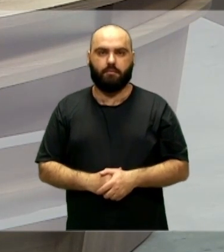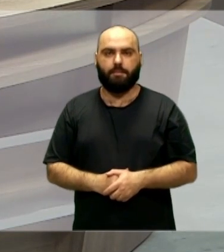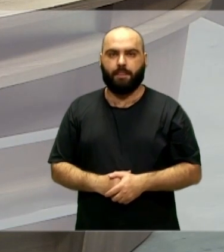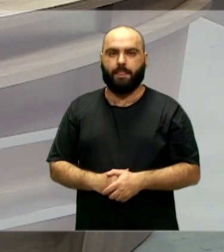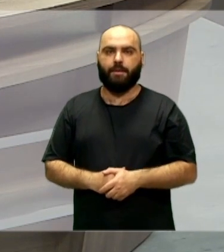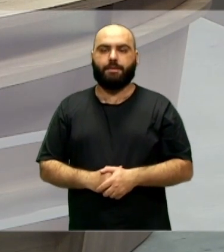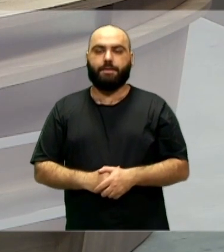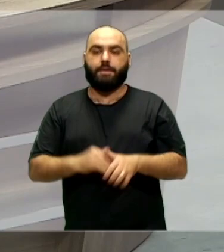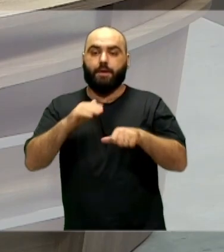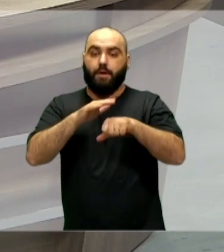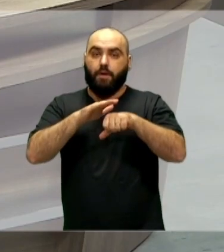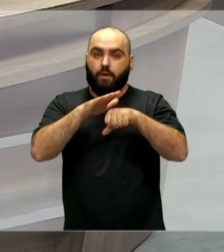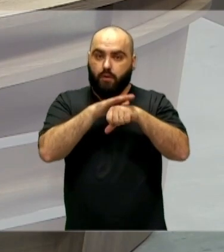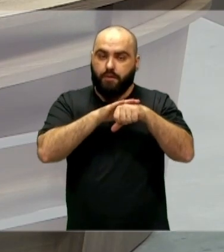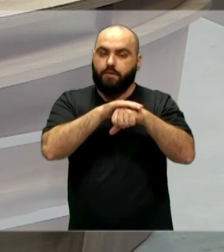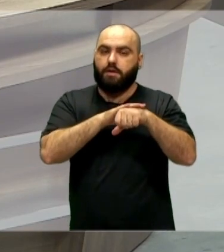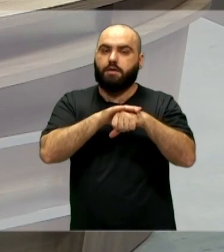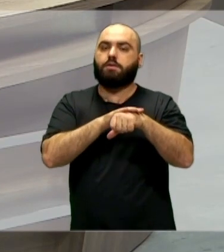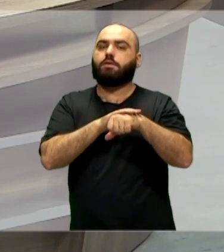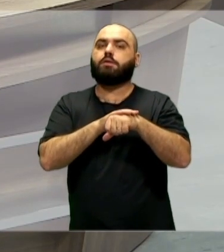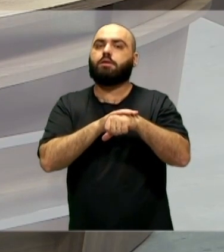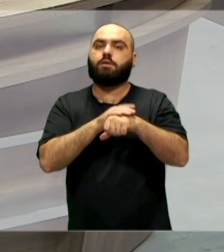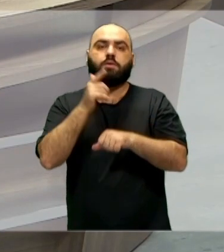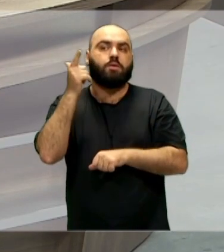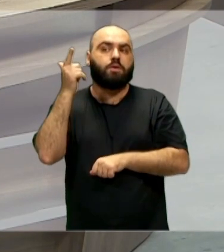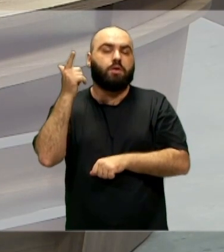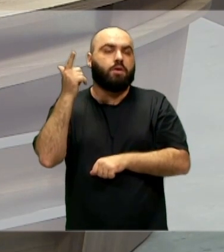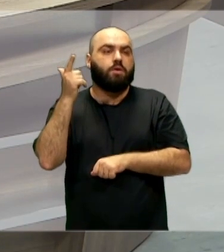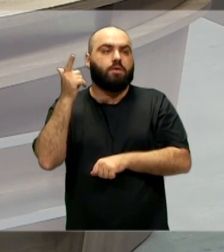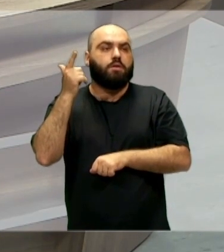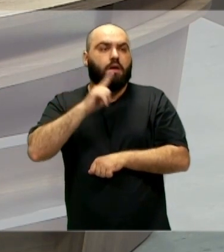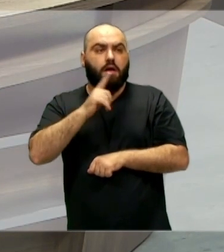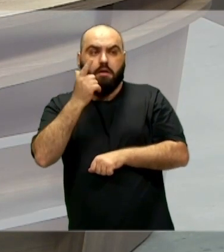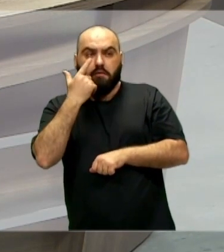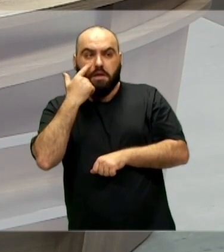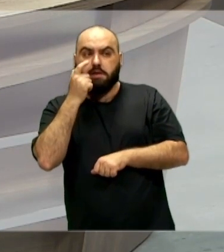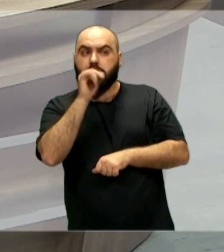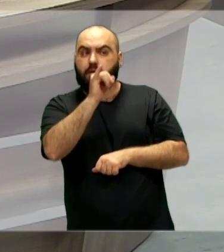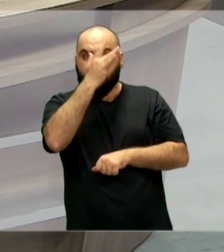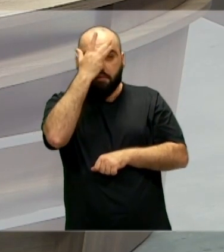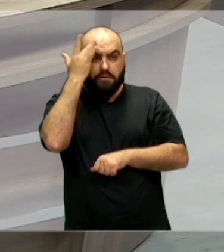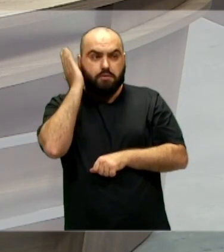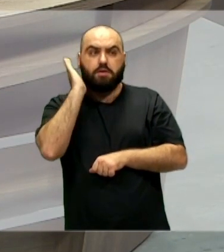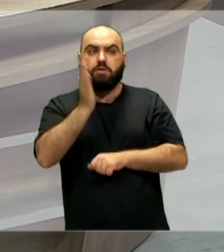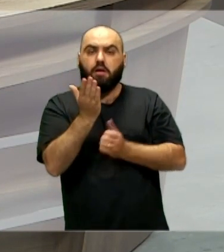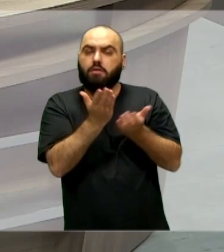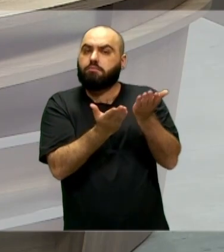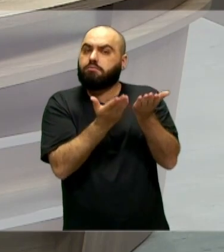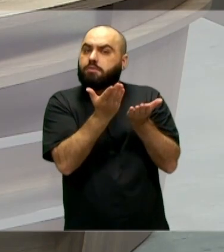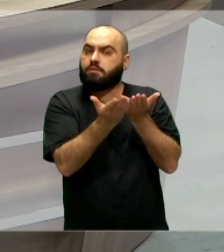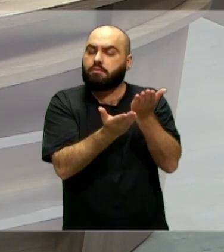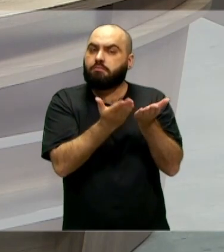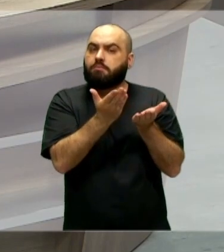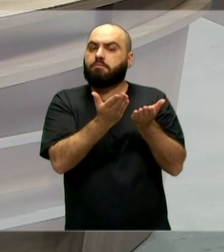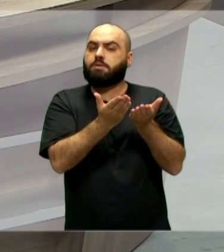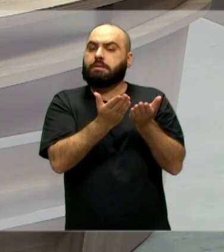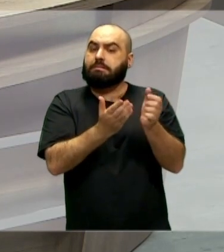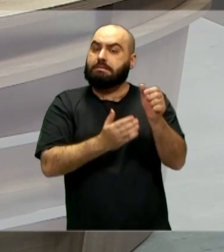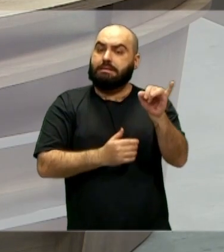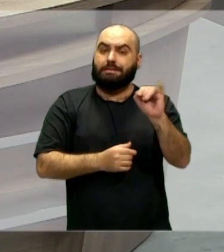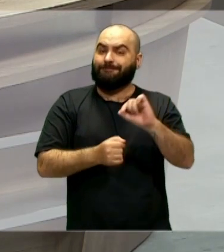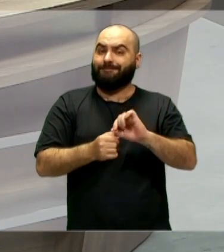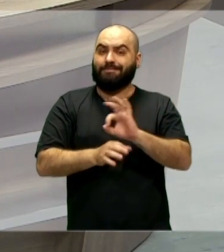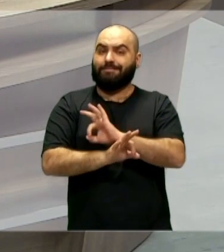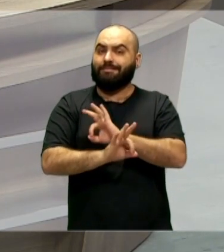identificado, além das expectativas, se a pessoa já realizou algum tratamento, se não realizou, como é que é essa questão